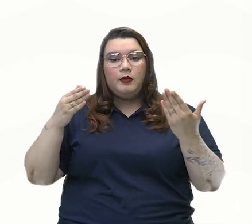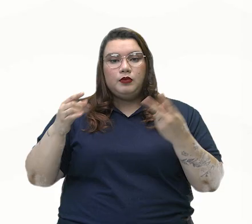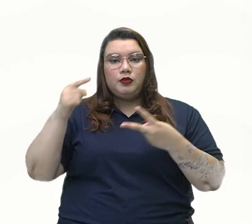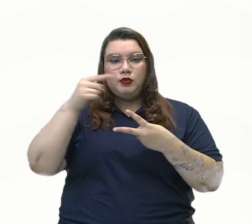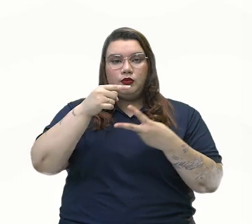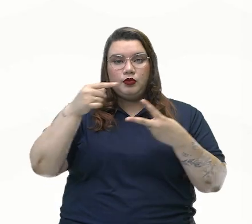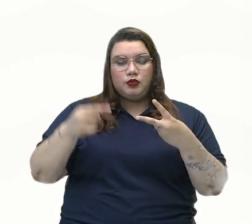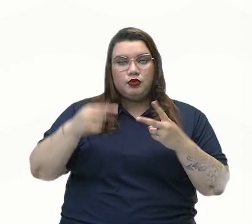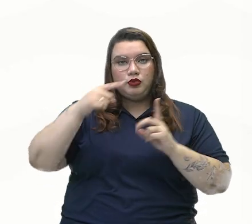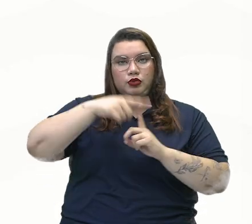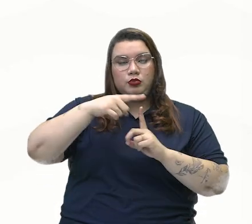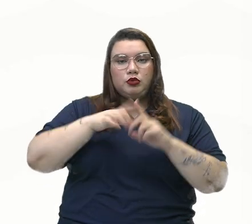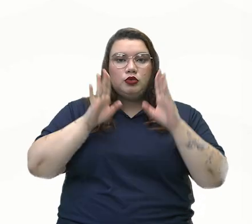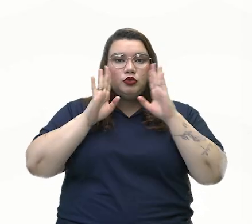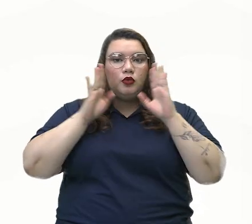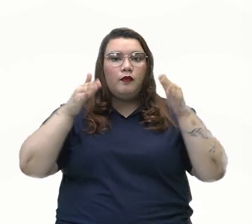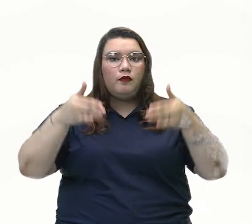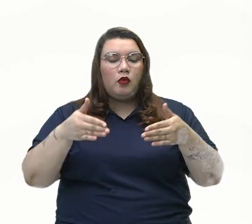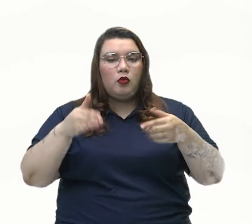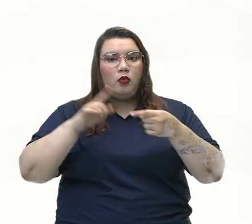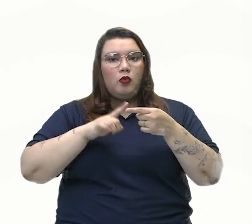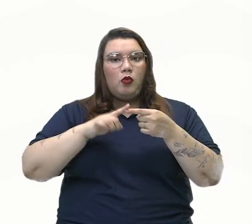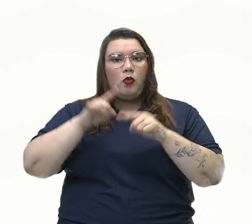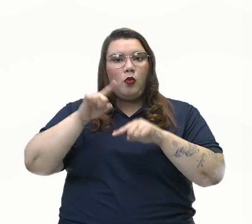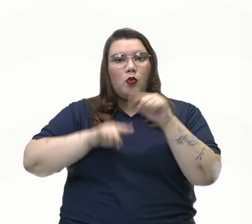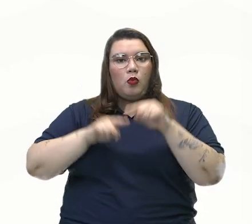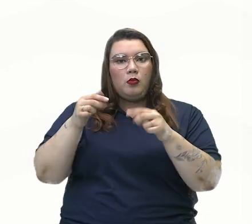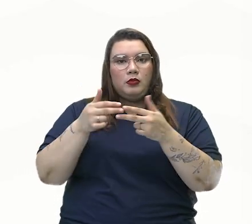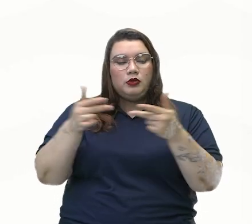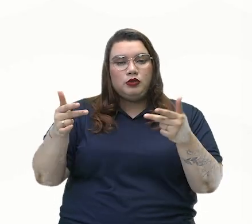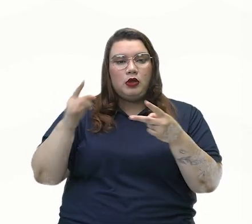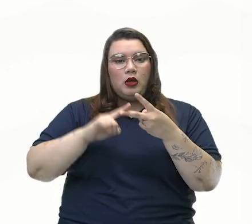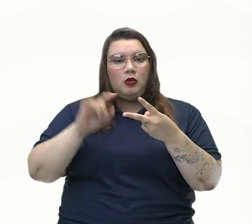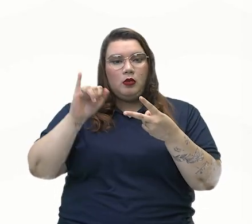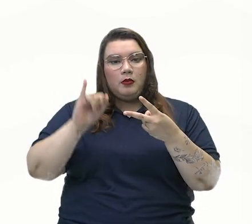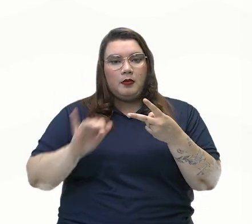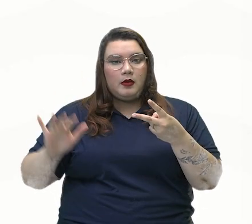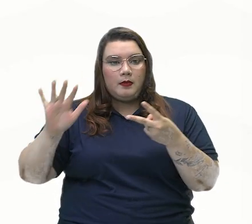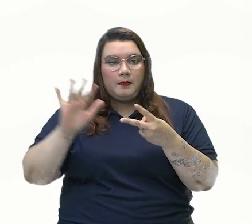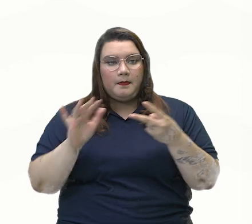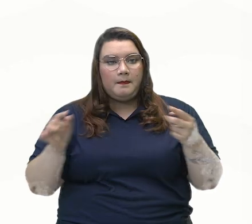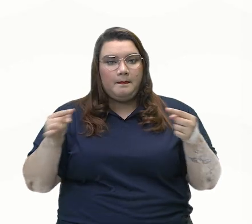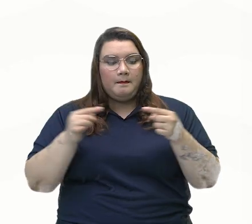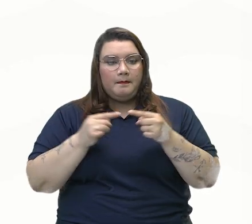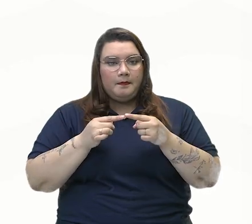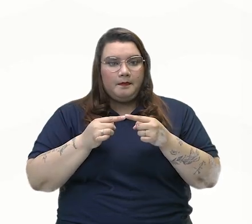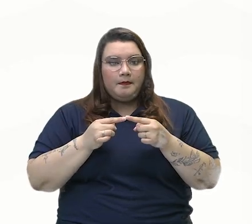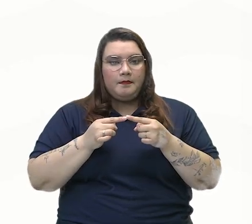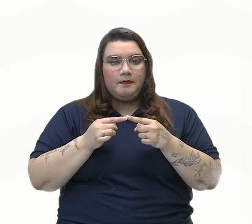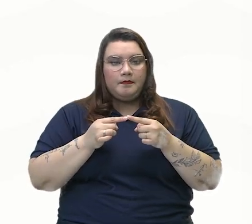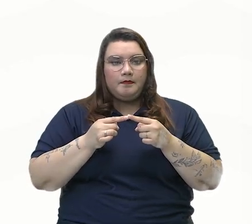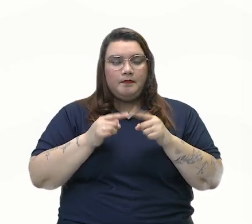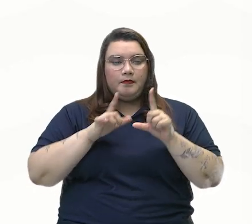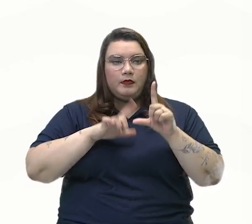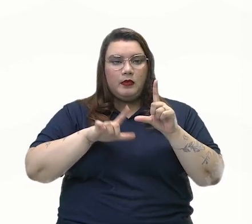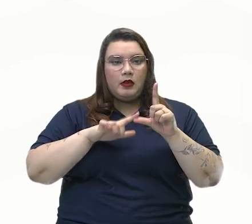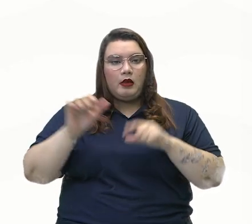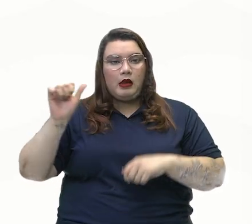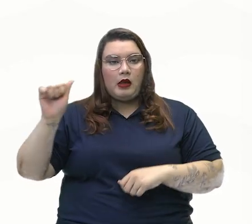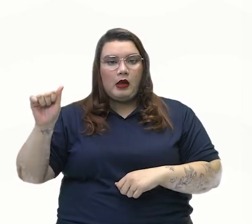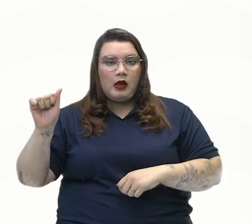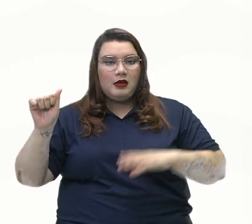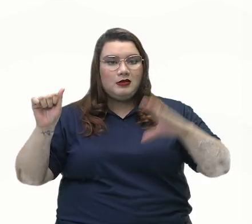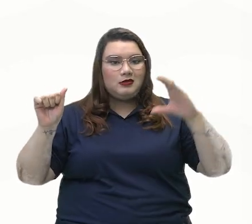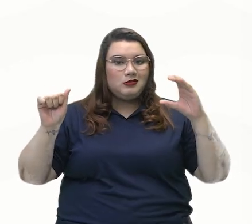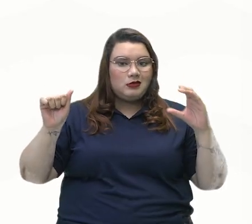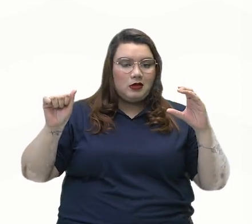e o foco antiprincipal imagem, que são os denominados aí pelas